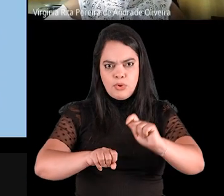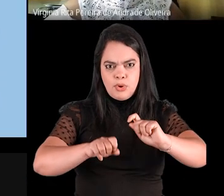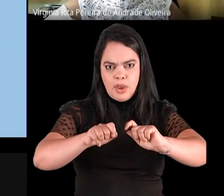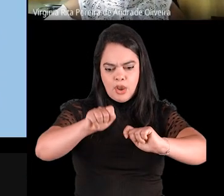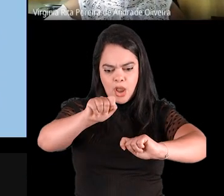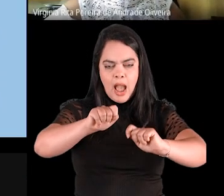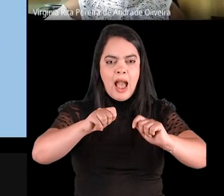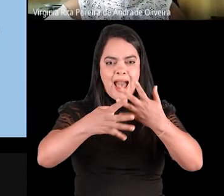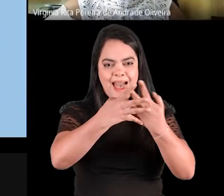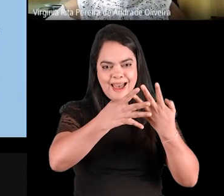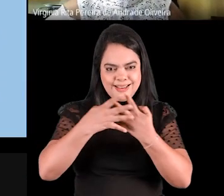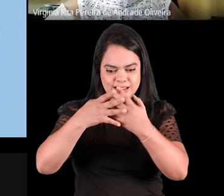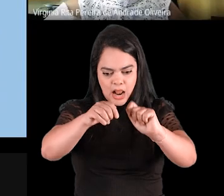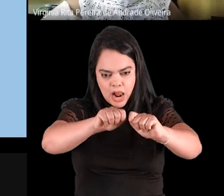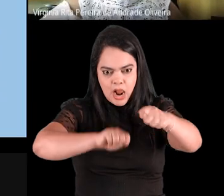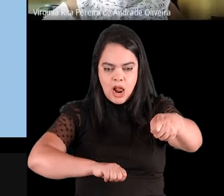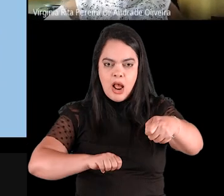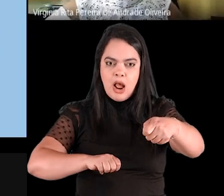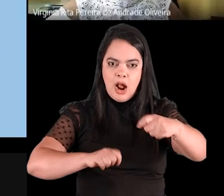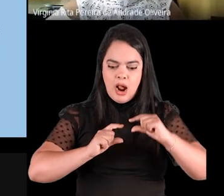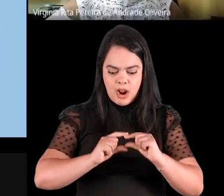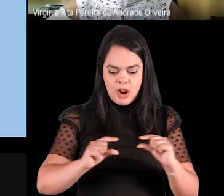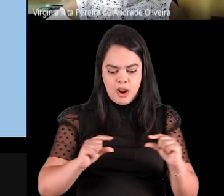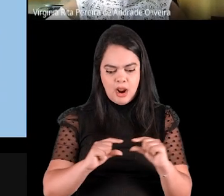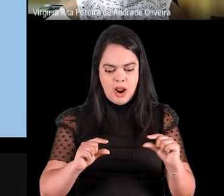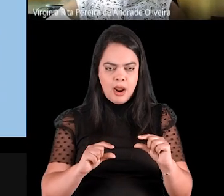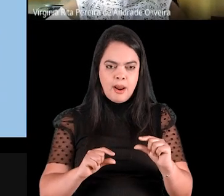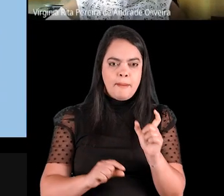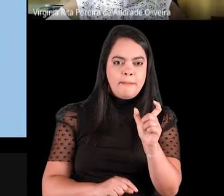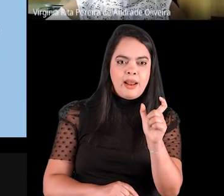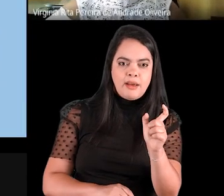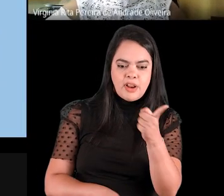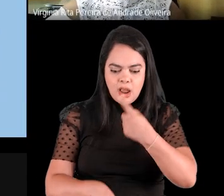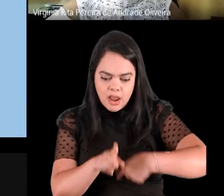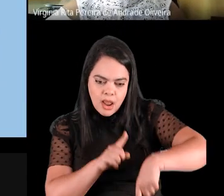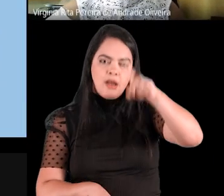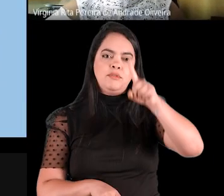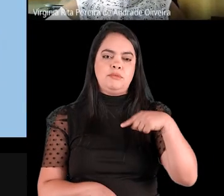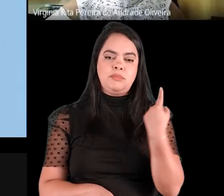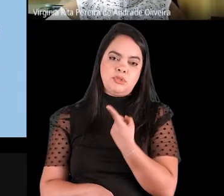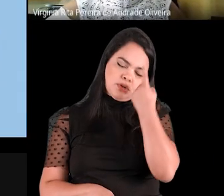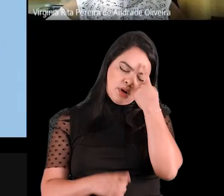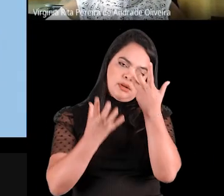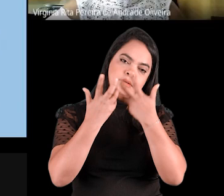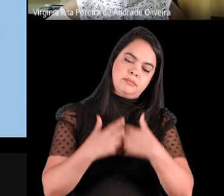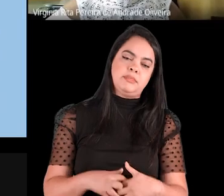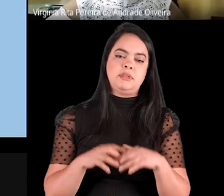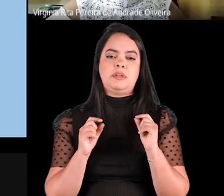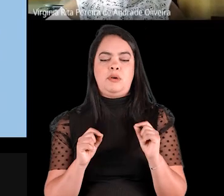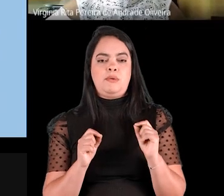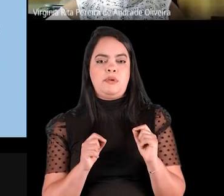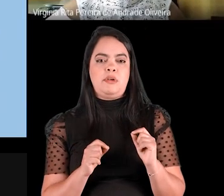arame. Logo abaixo, a palavra revolução. Né, para a gente trazer mesmo essa ideia e essa reflexão de que é